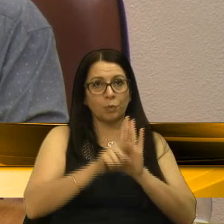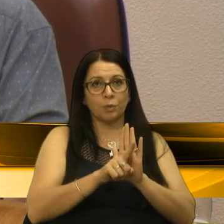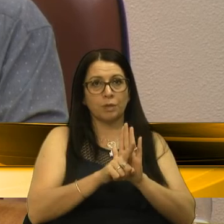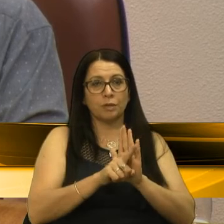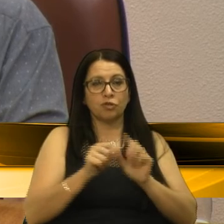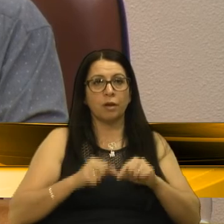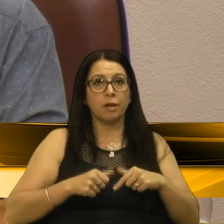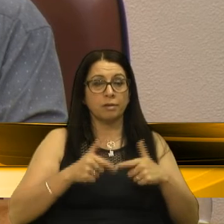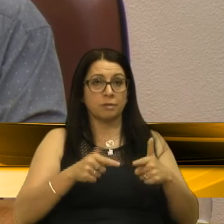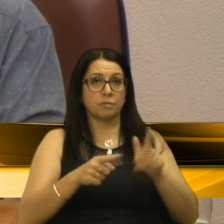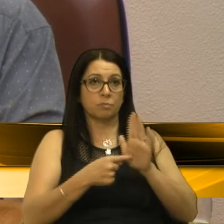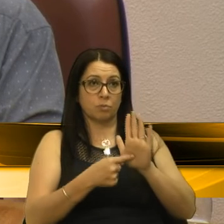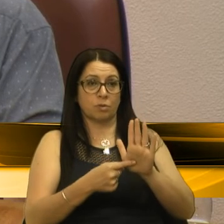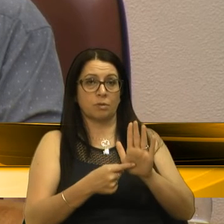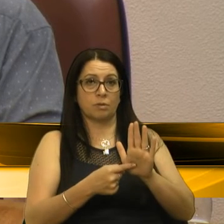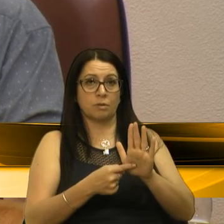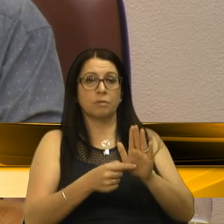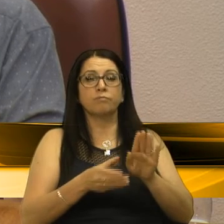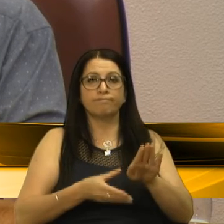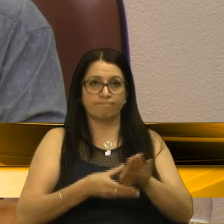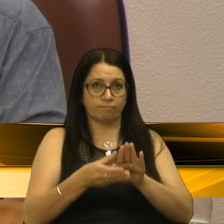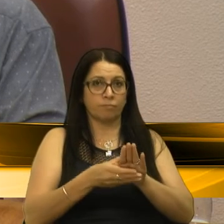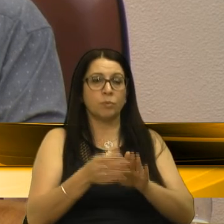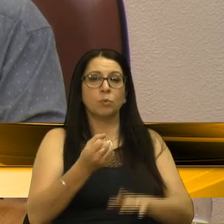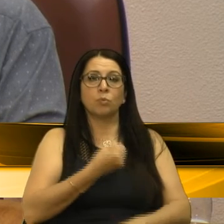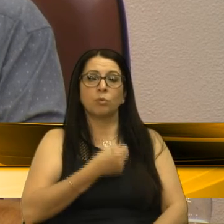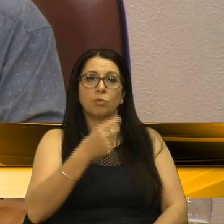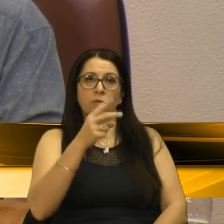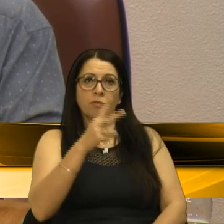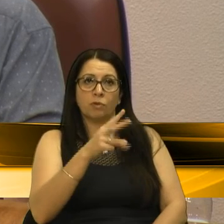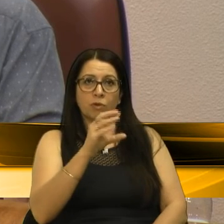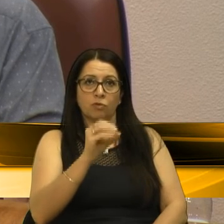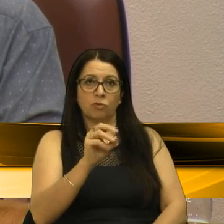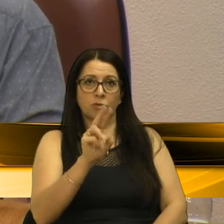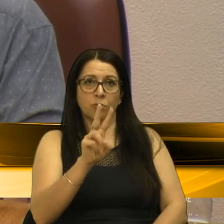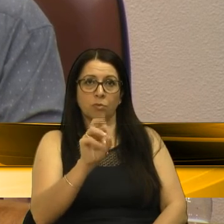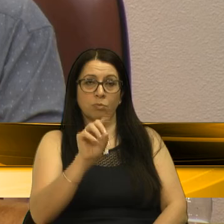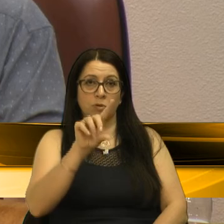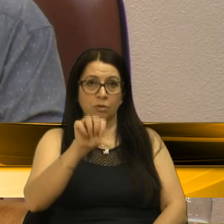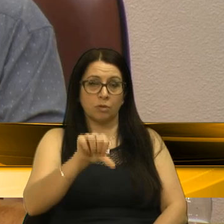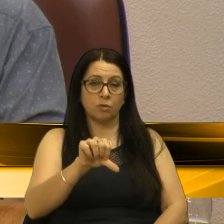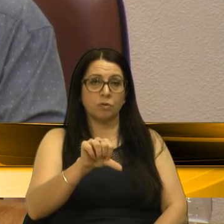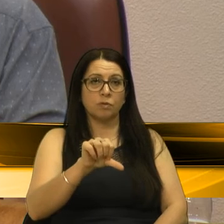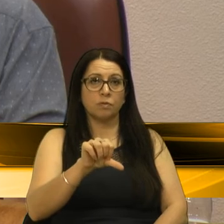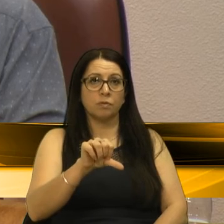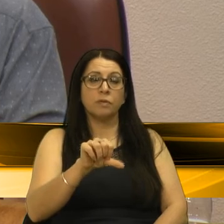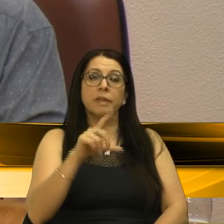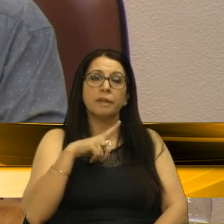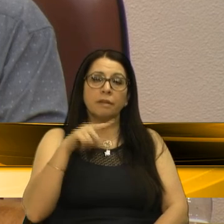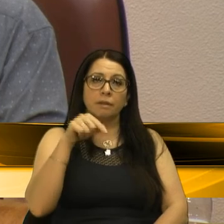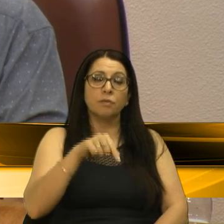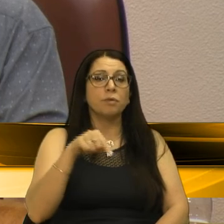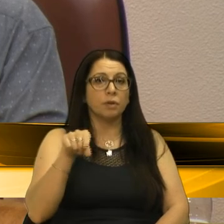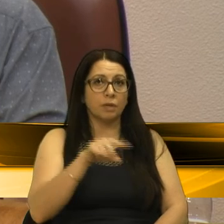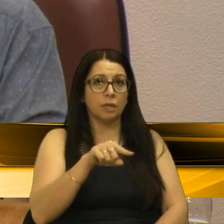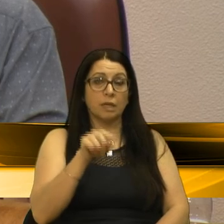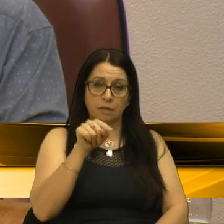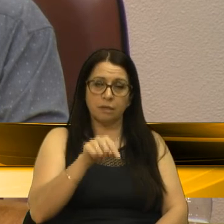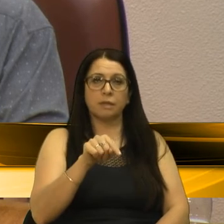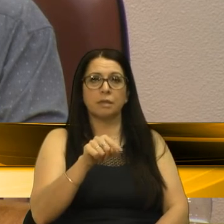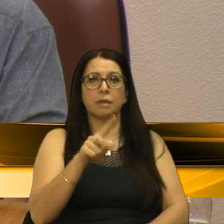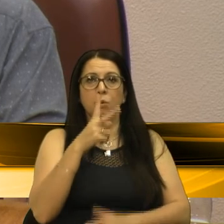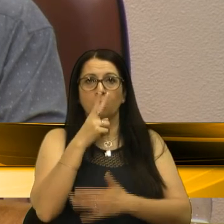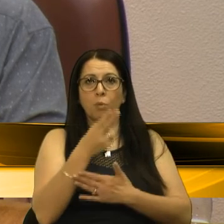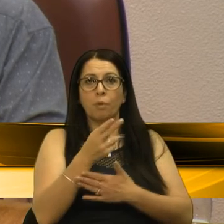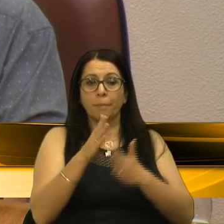presente ação expediram a recomendação número 20/2019, basicamente contendo aquilo que aqui é